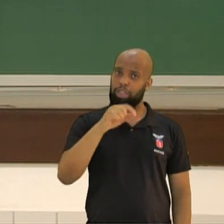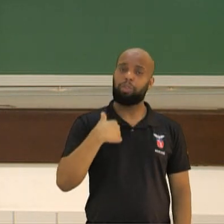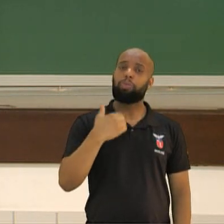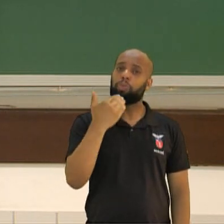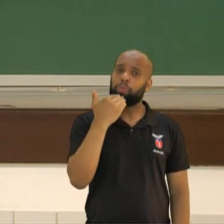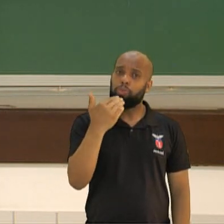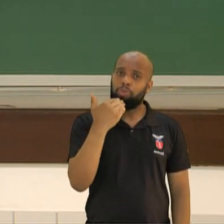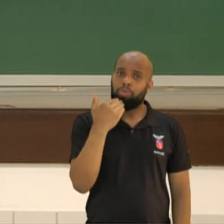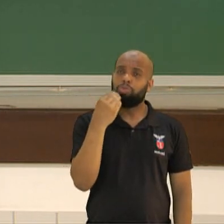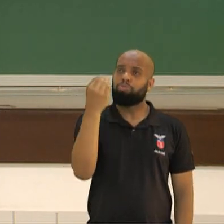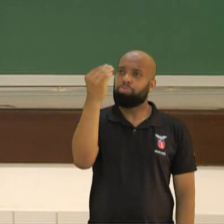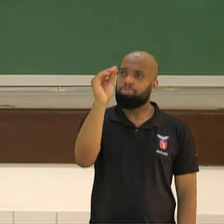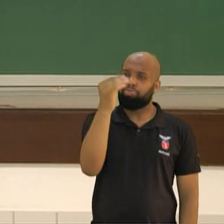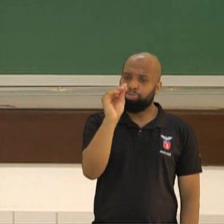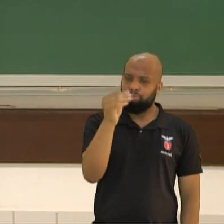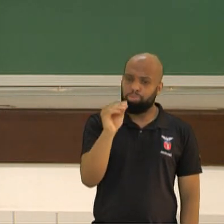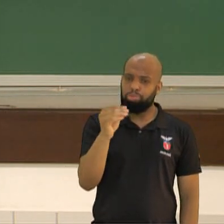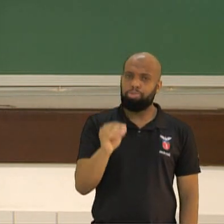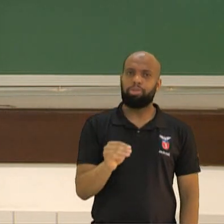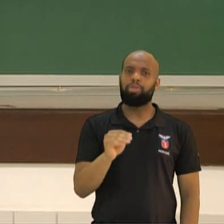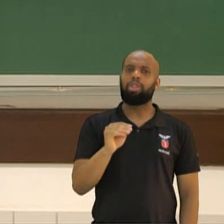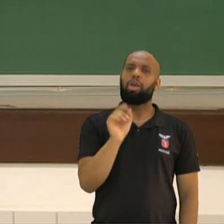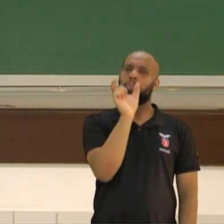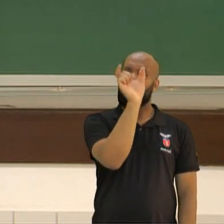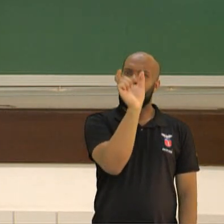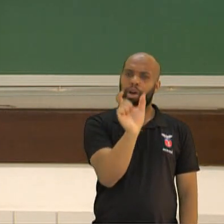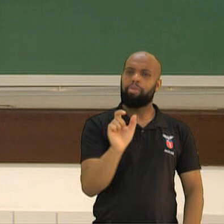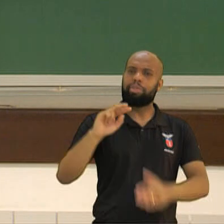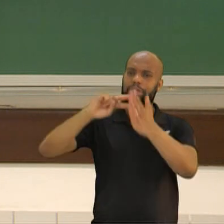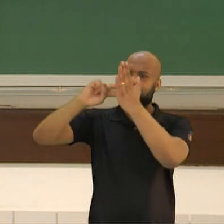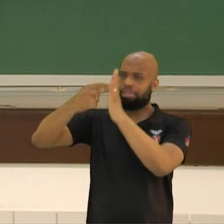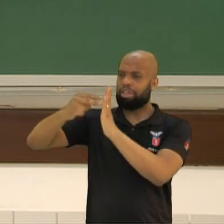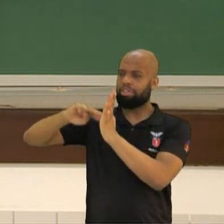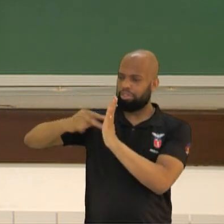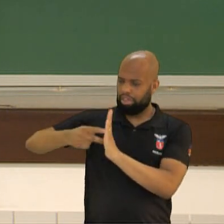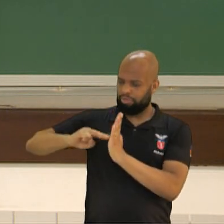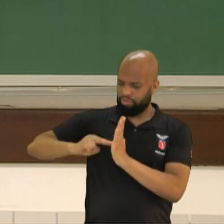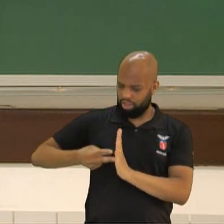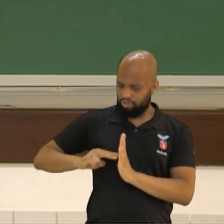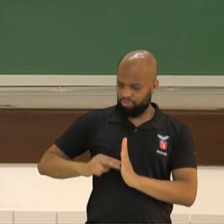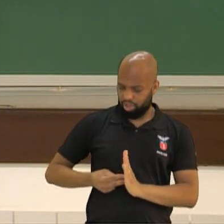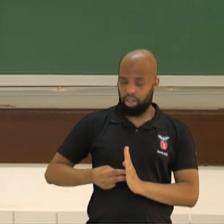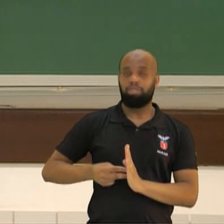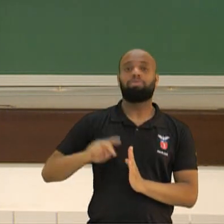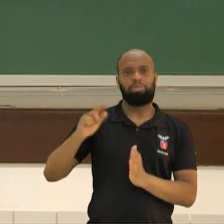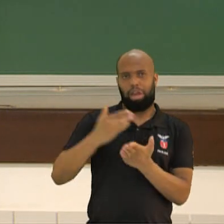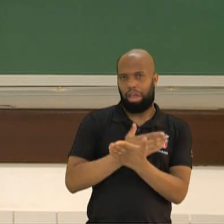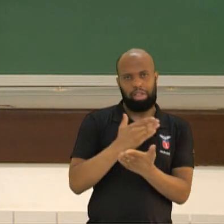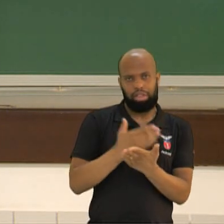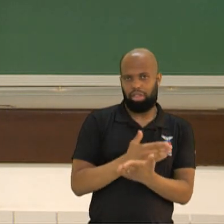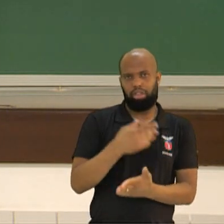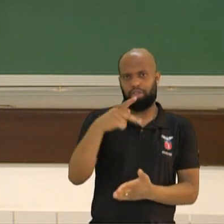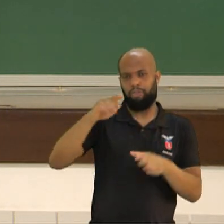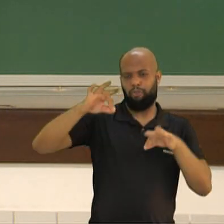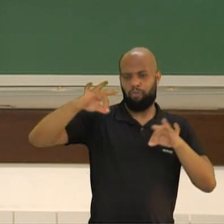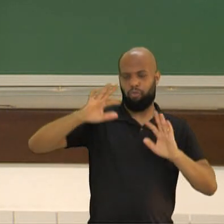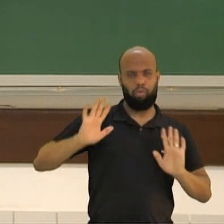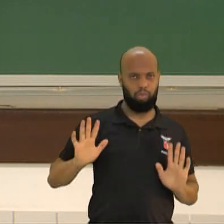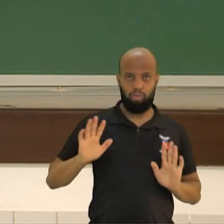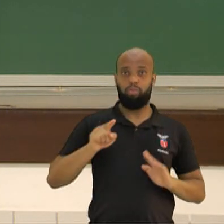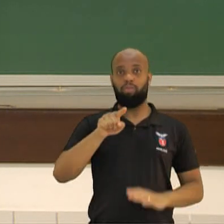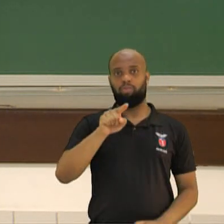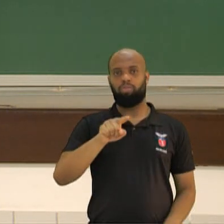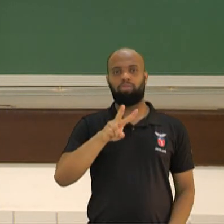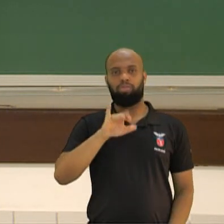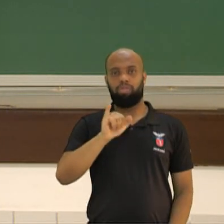a gente vai colocando num caderno, num lugar lá no caderno, numa agenda separada. Não sei como é que vocês vão se organizar, mas vocês vão